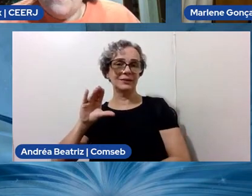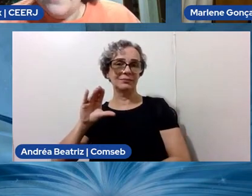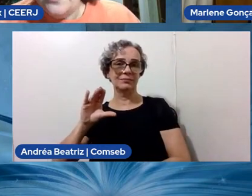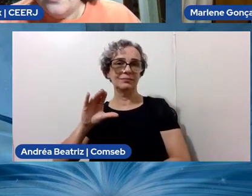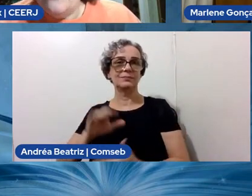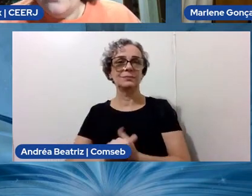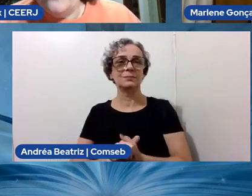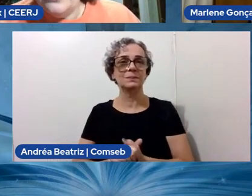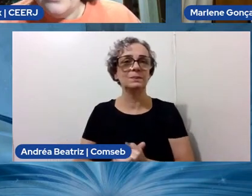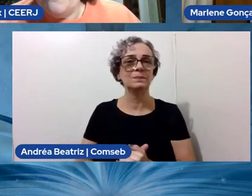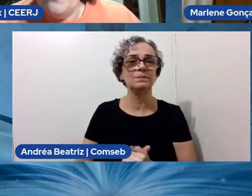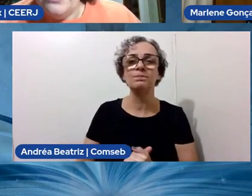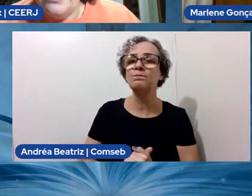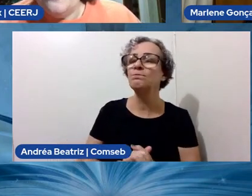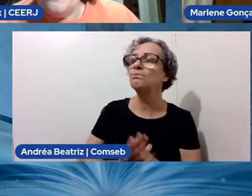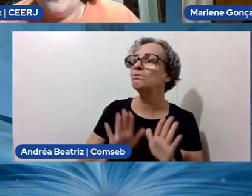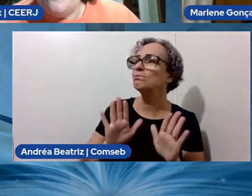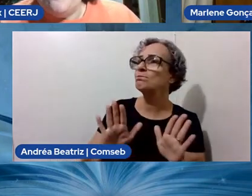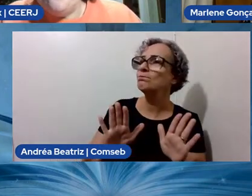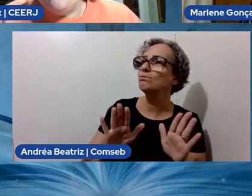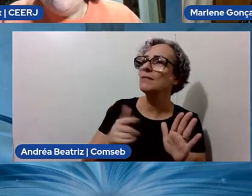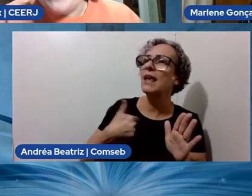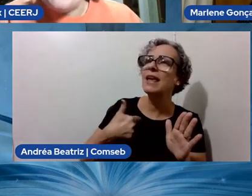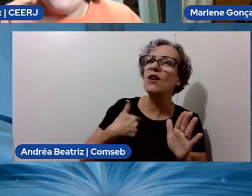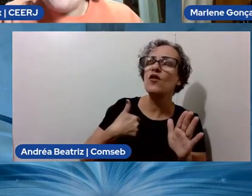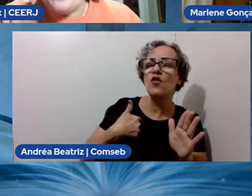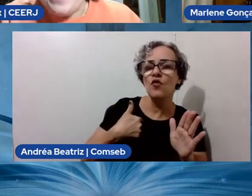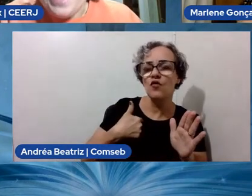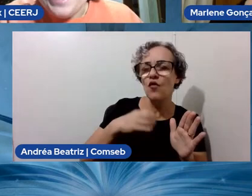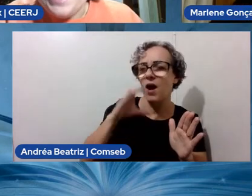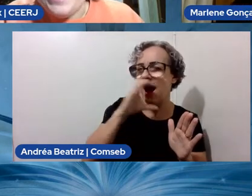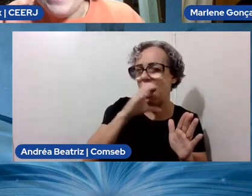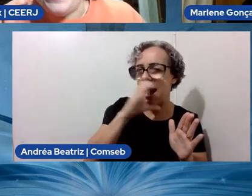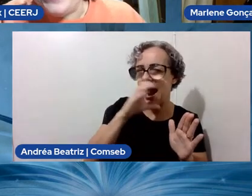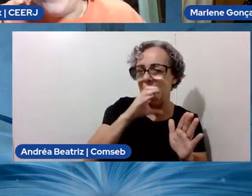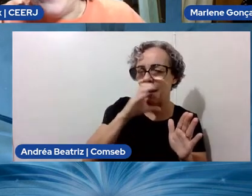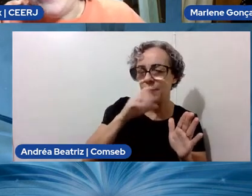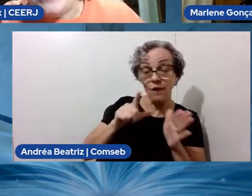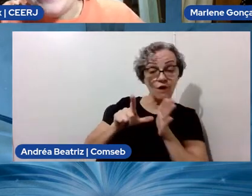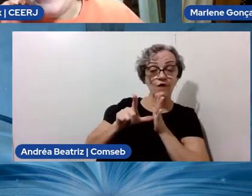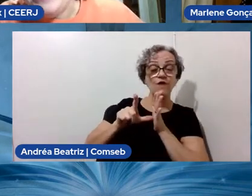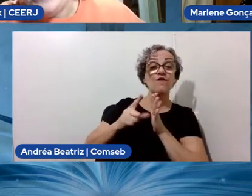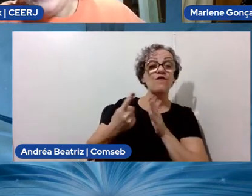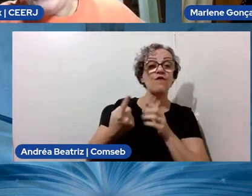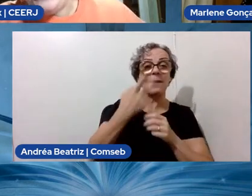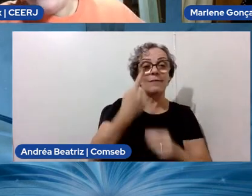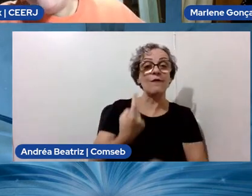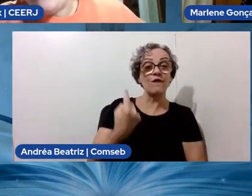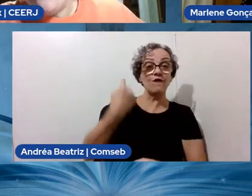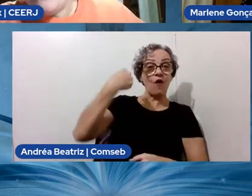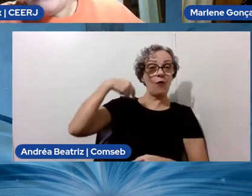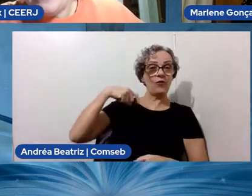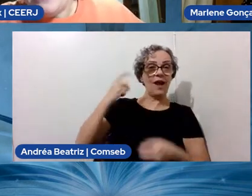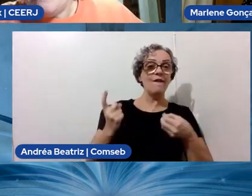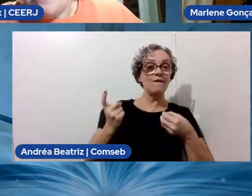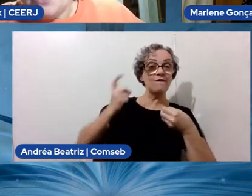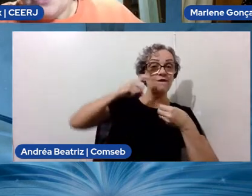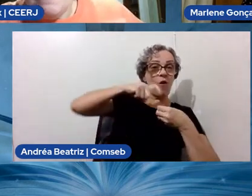Muito bom. Vou dar um pulinho, um passinho para trás, como dizem, para